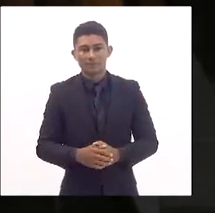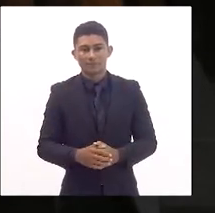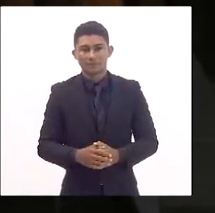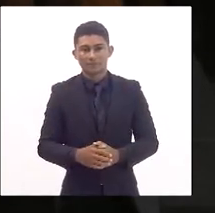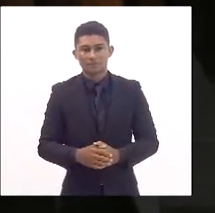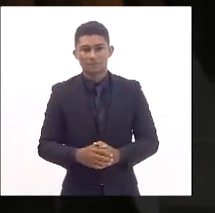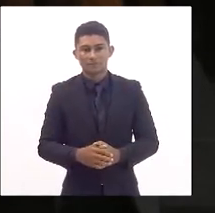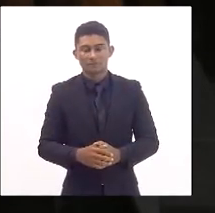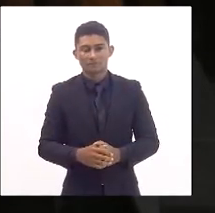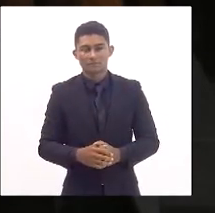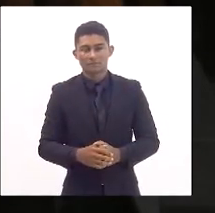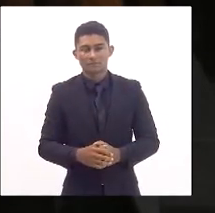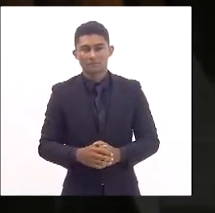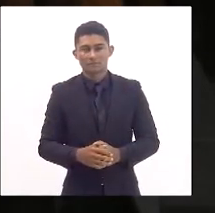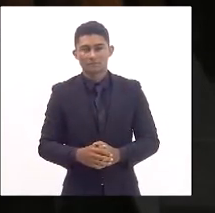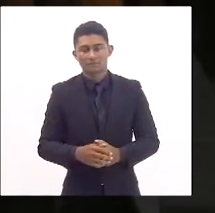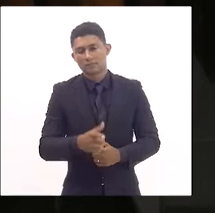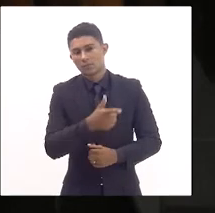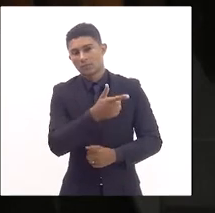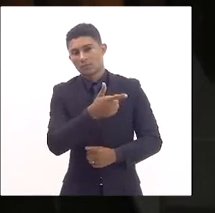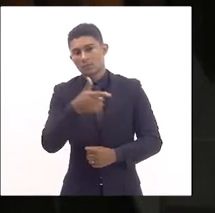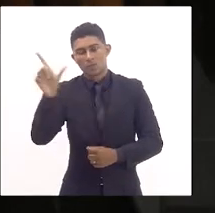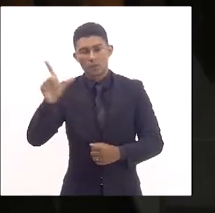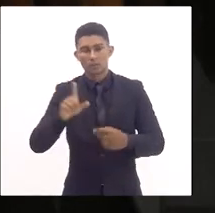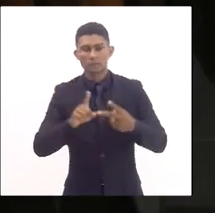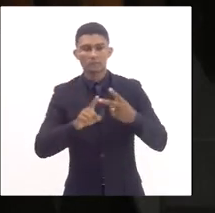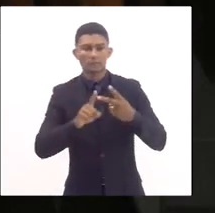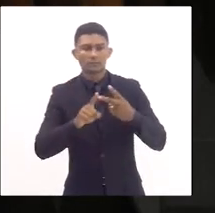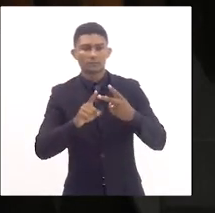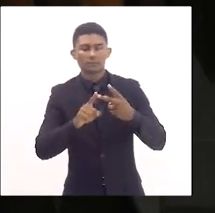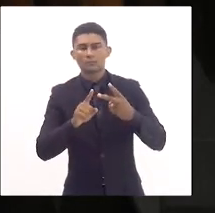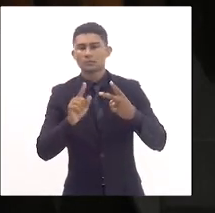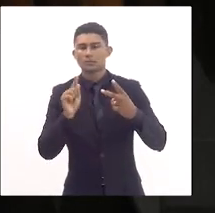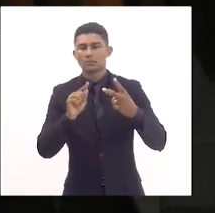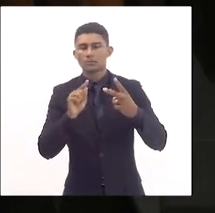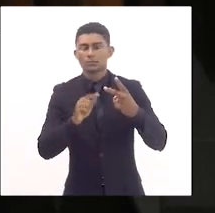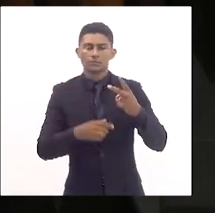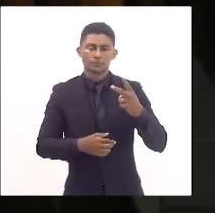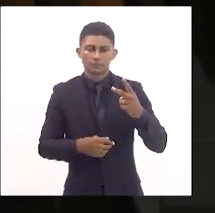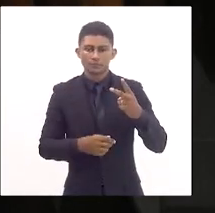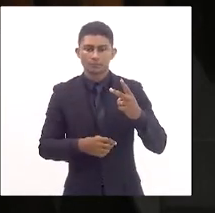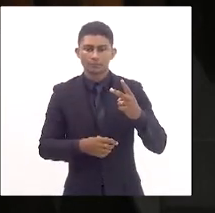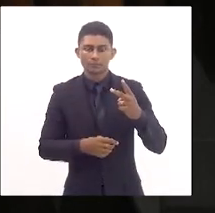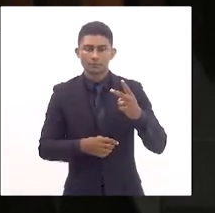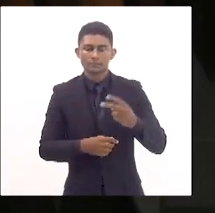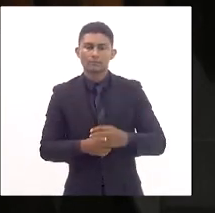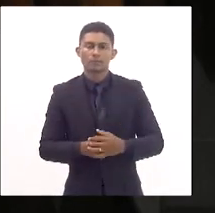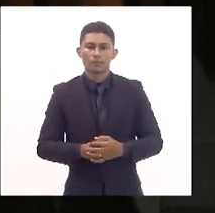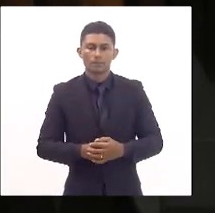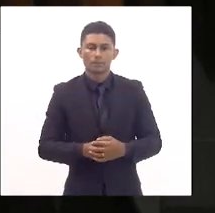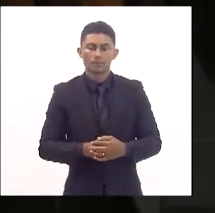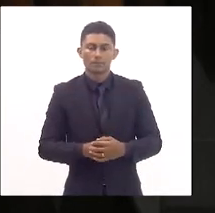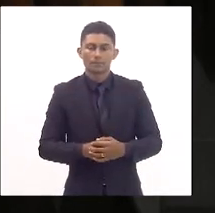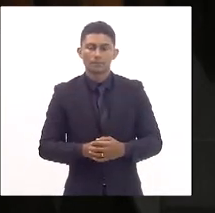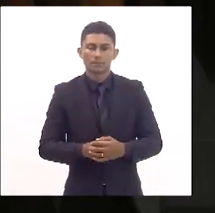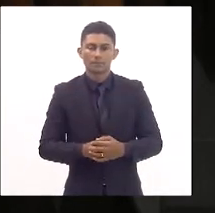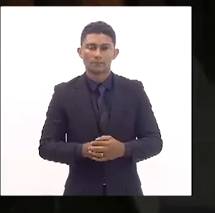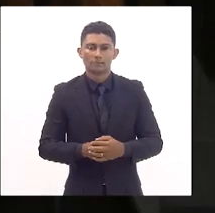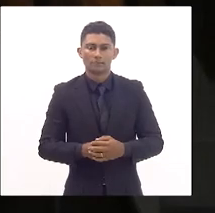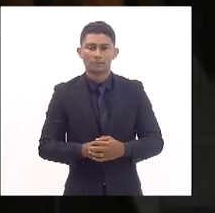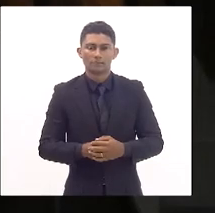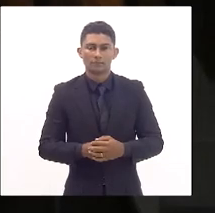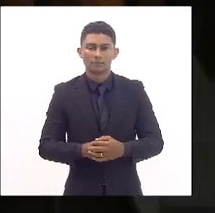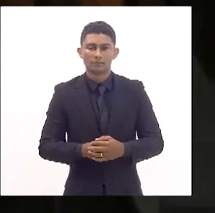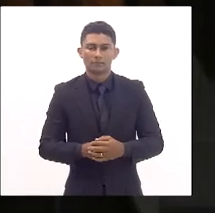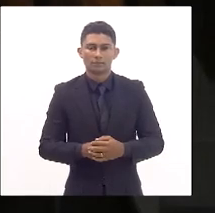o quanto é que estão que tem vindo